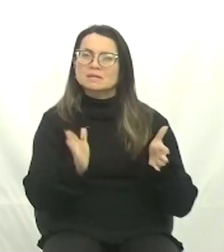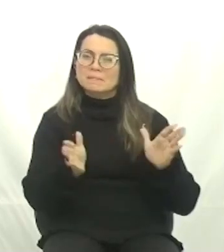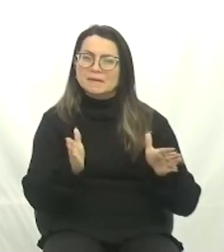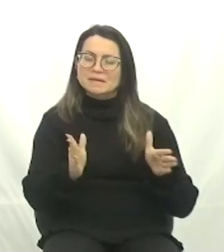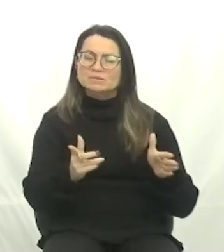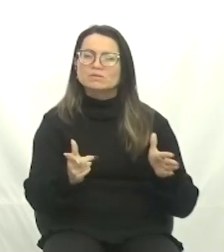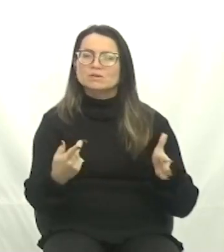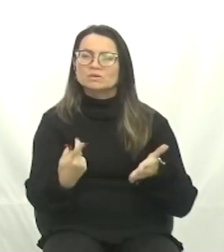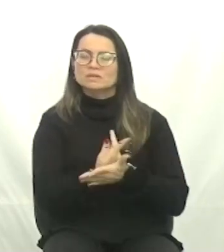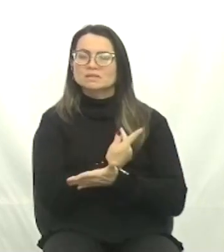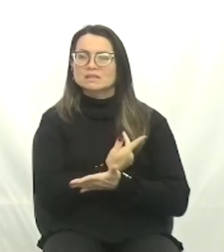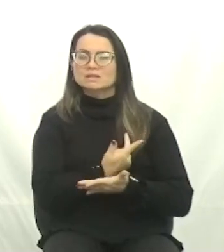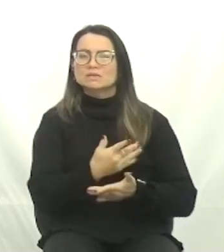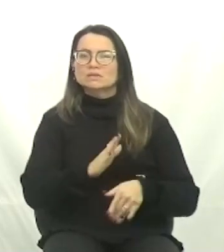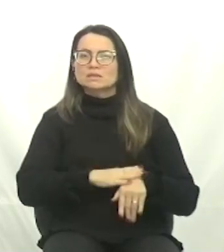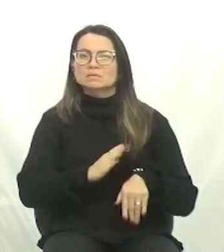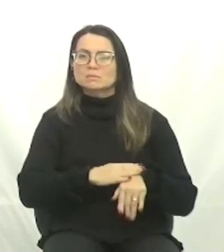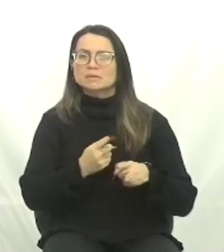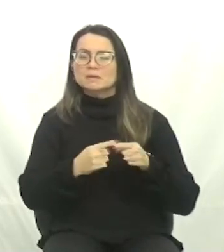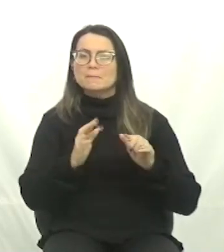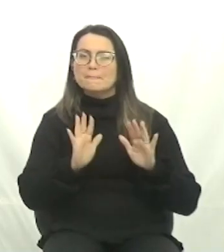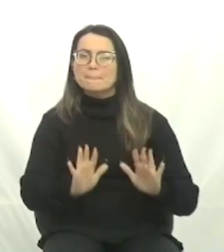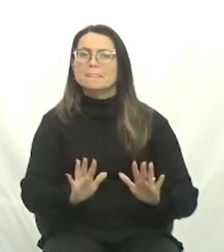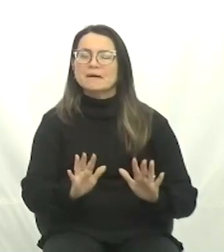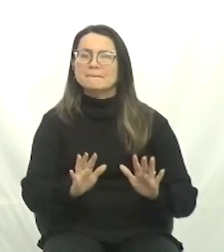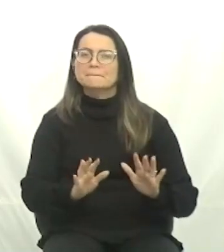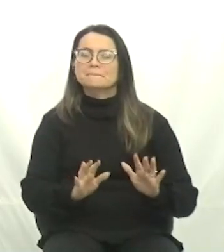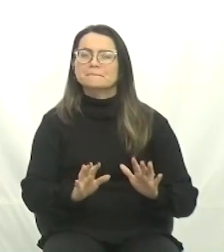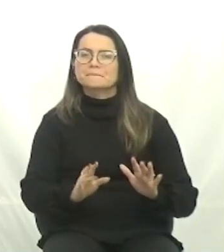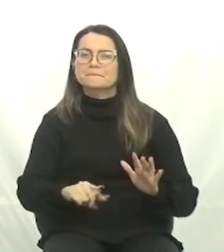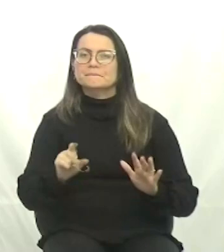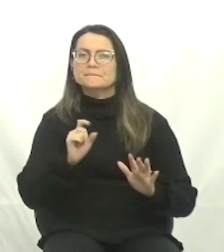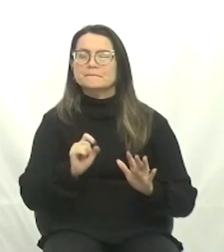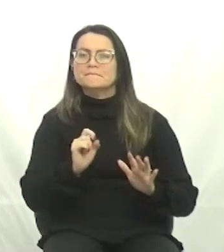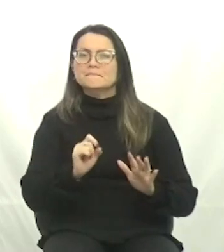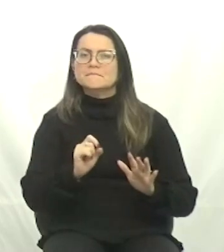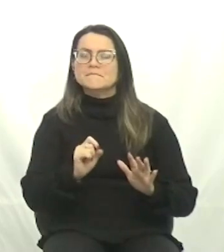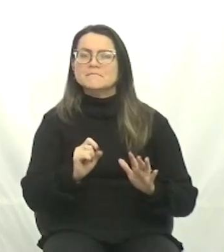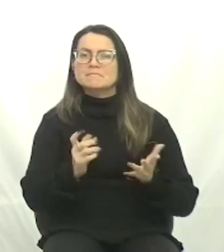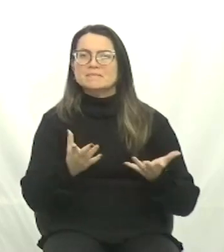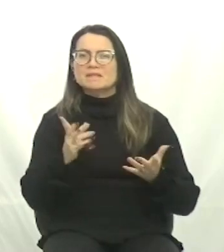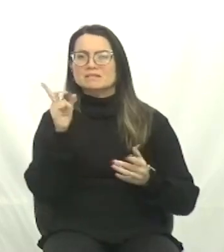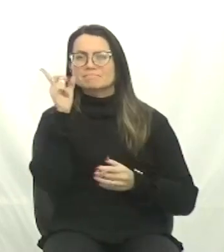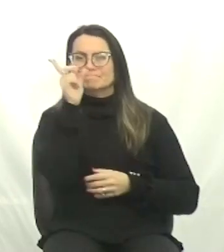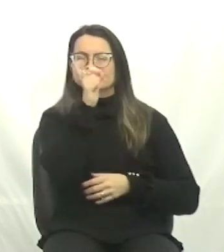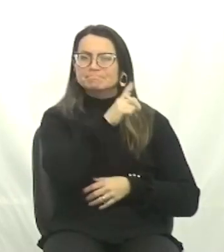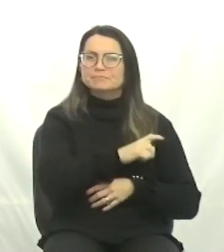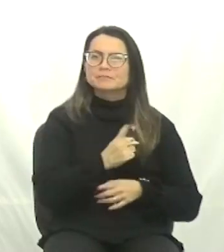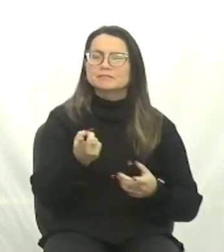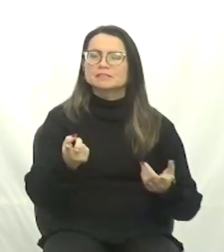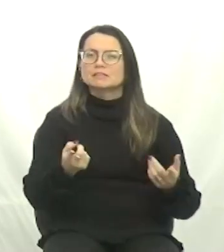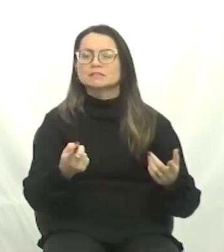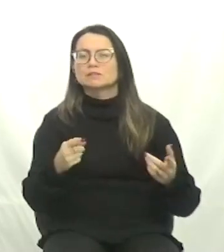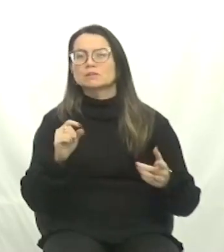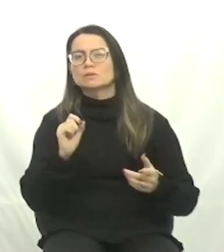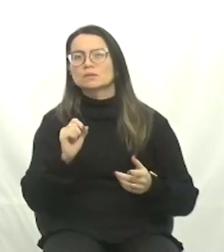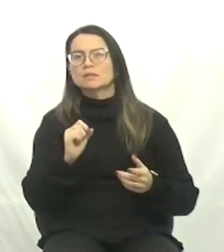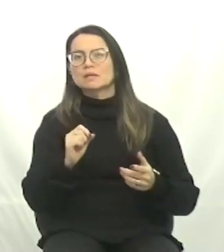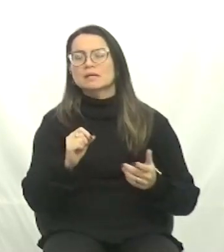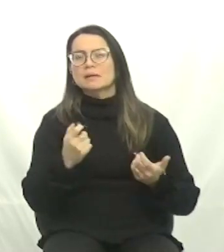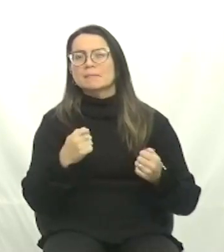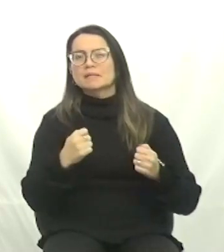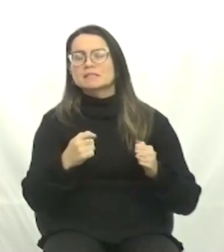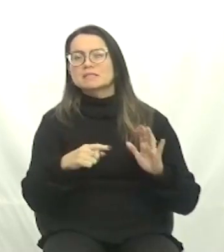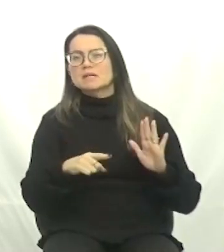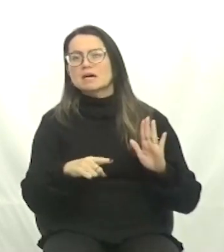nós estamos vivendo, mas que, com esse tipo de postura, fica ainda mais difícil quando aqueles que deveriam zelar pelo emprego